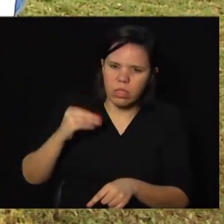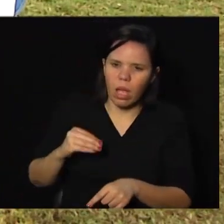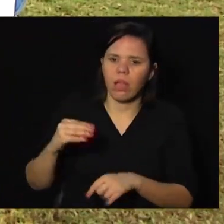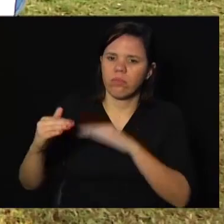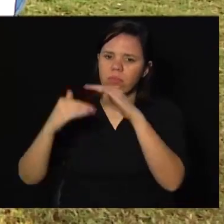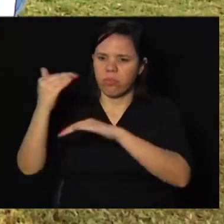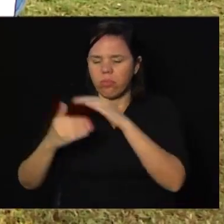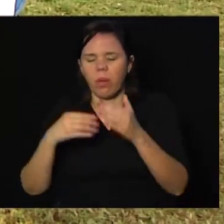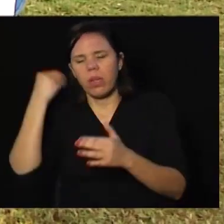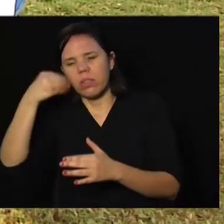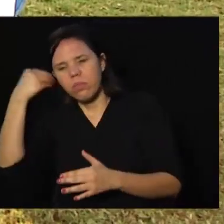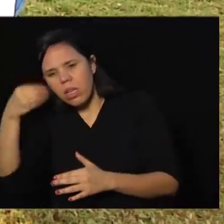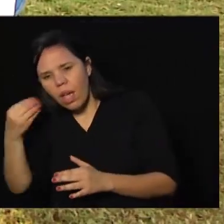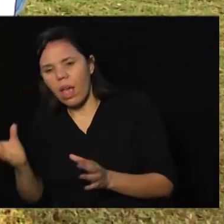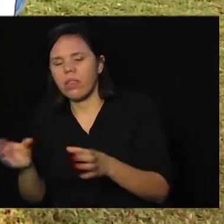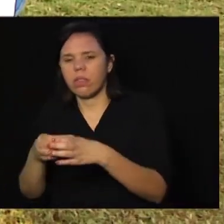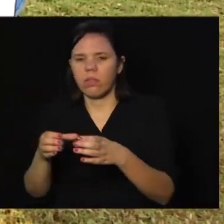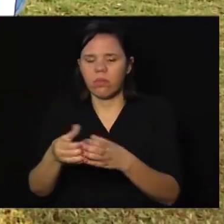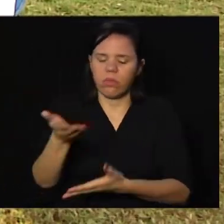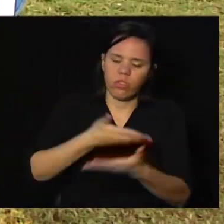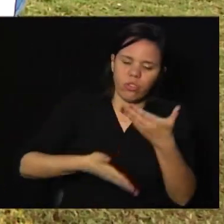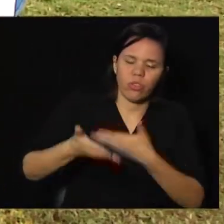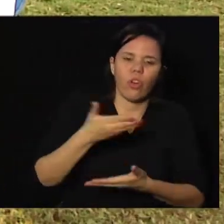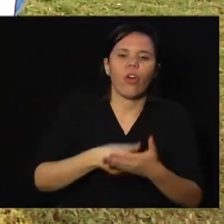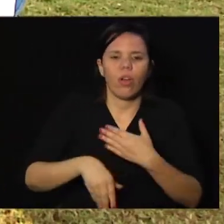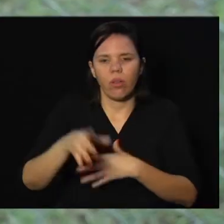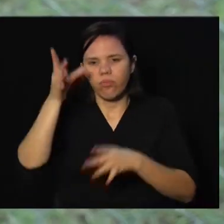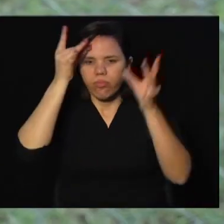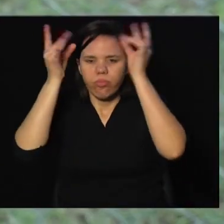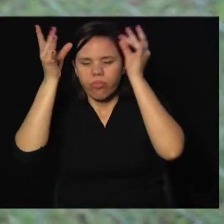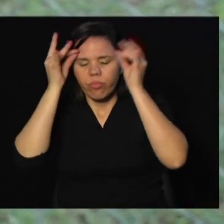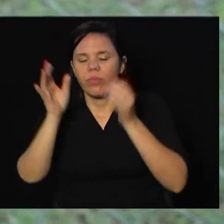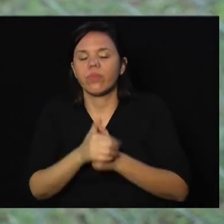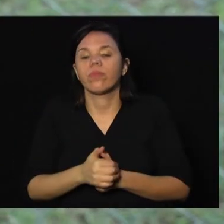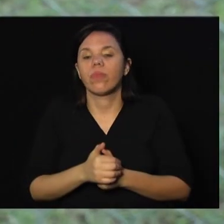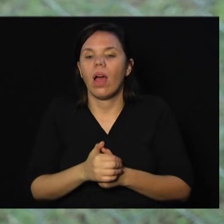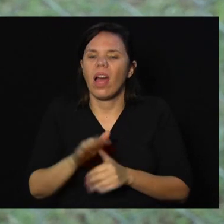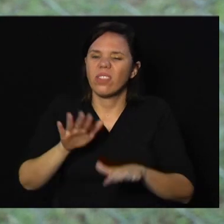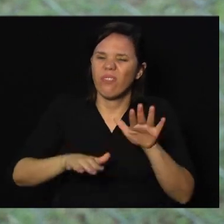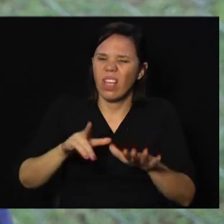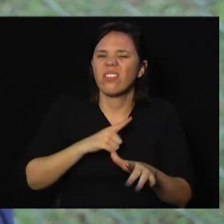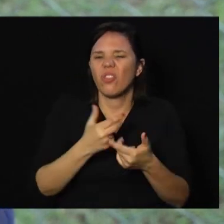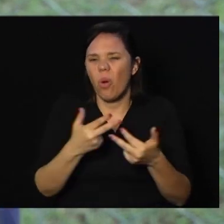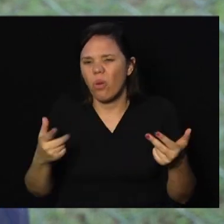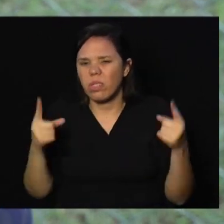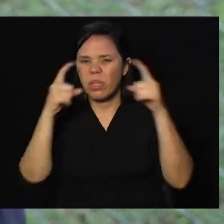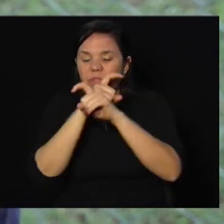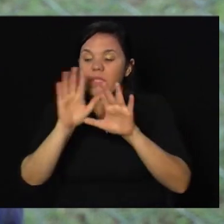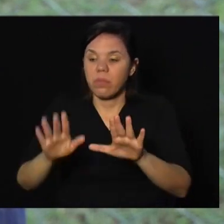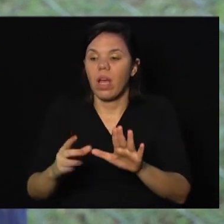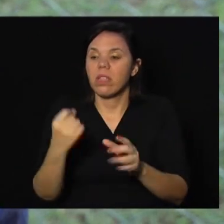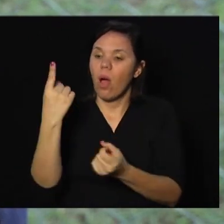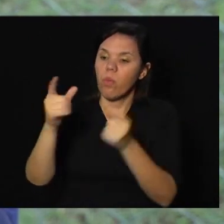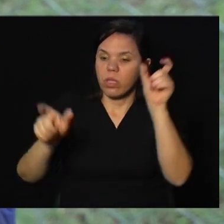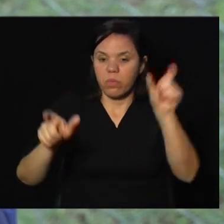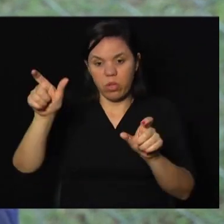conhecimento maior, tal. E tinha um sparring mais difícil, e aqueles que sobressaíam